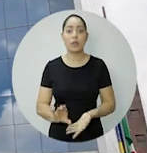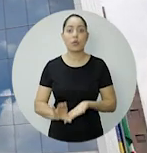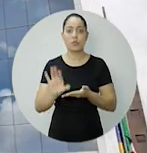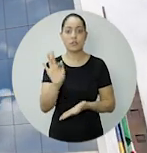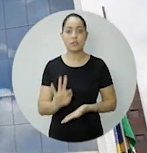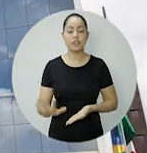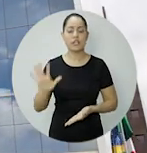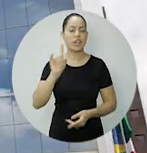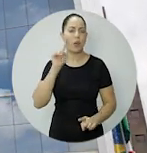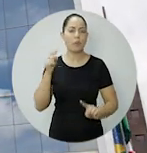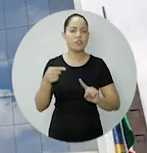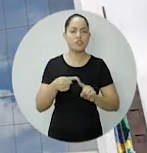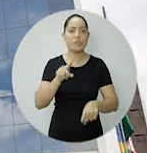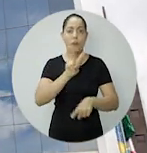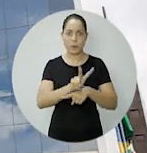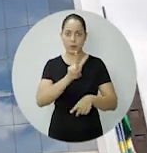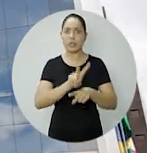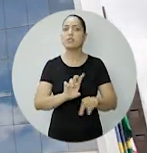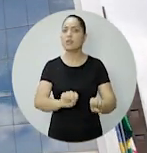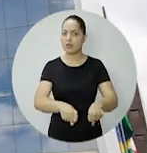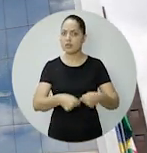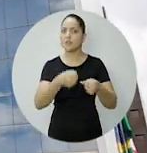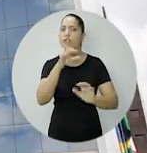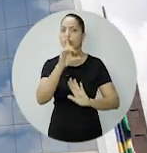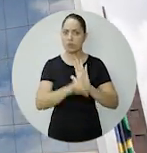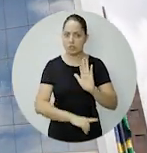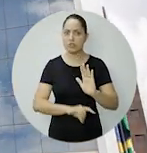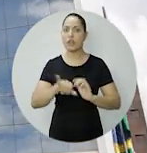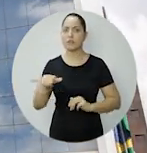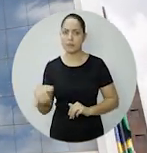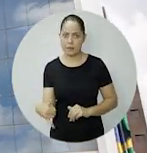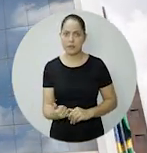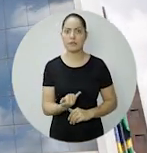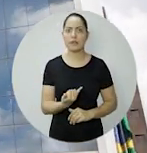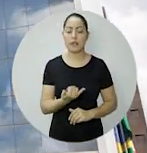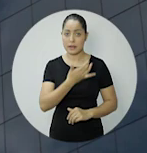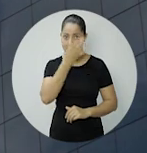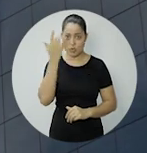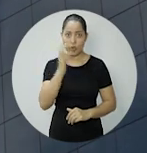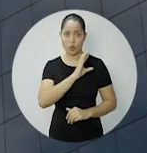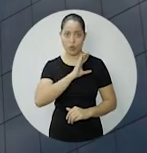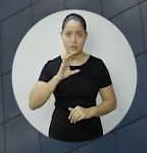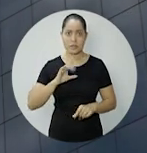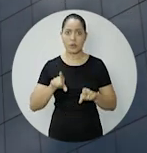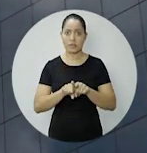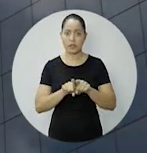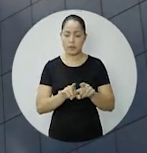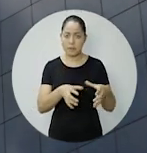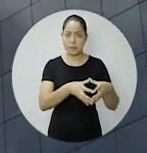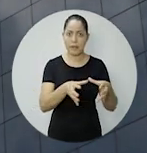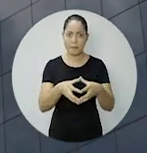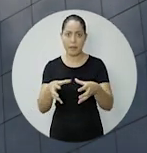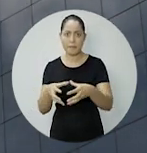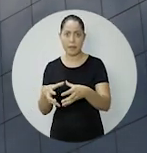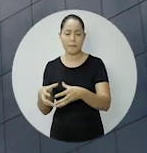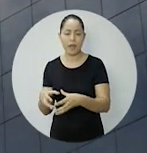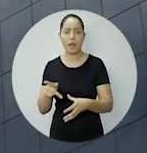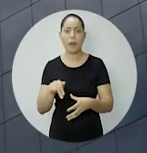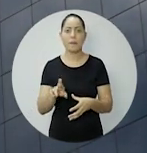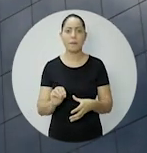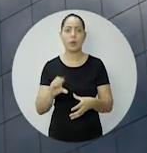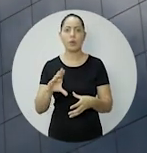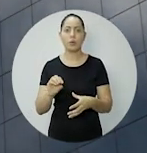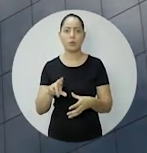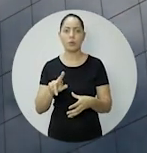Federal da Ordem também visa resguardar as prerrogativas dos membros das comissões e das procuradorias que venham a sofrer ataques